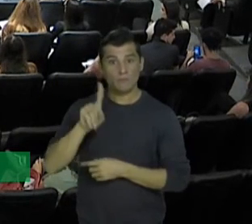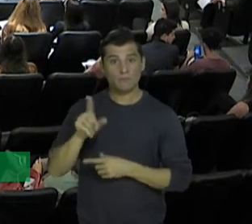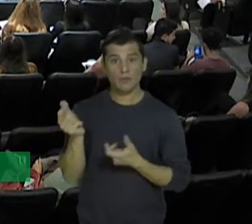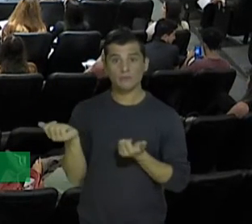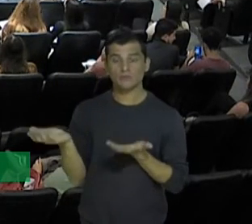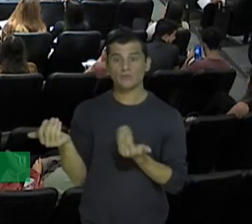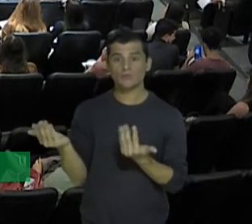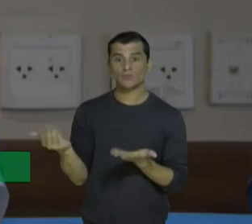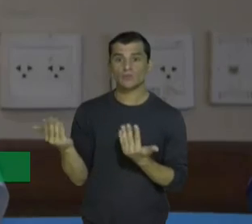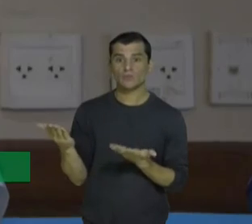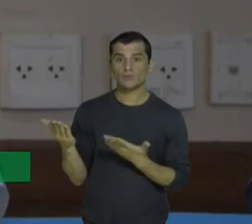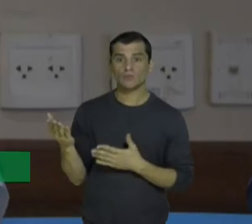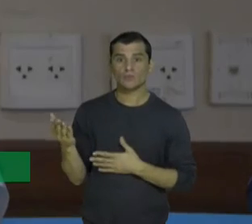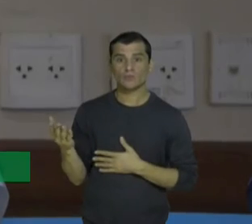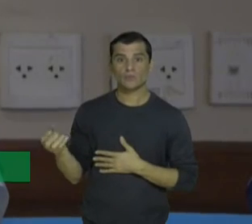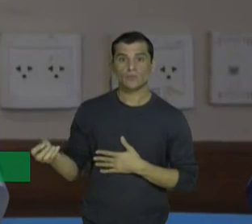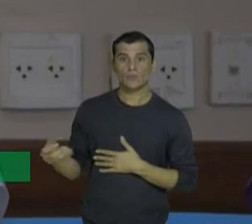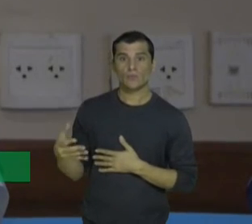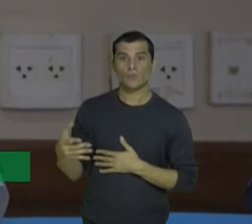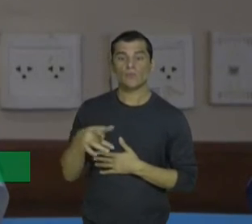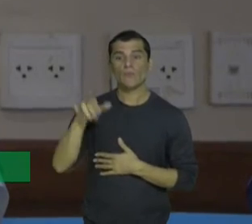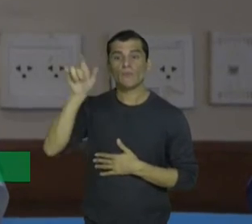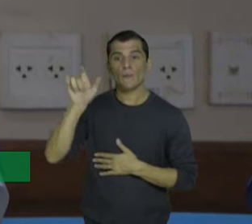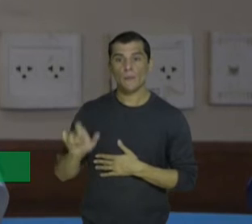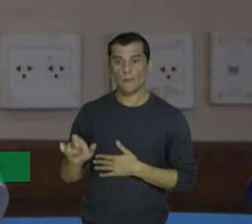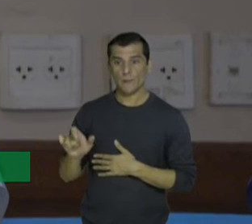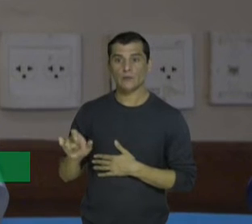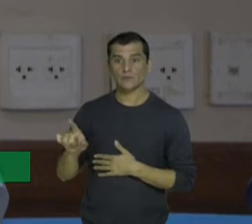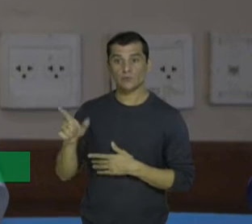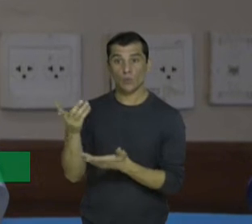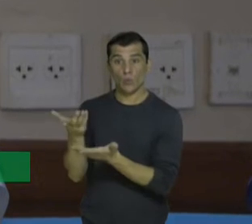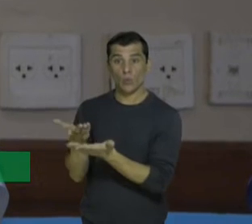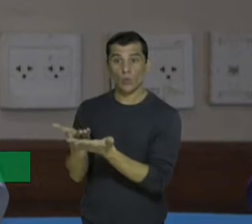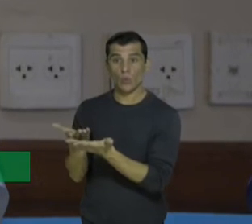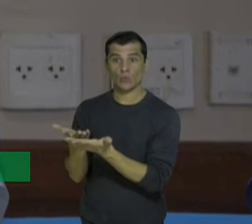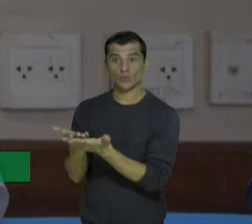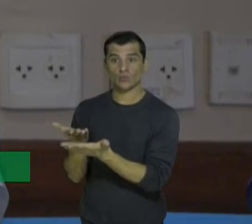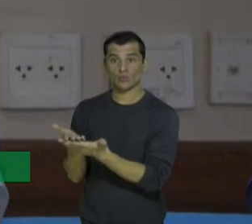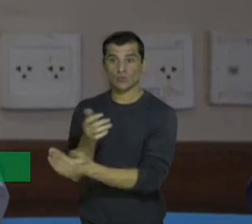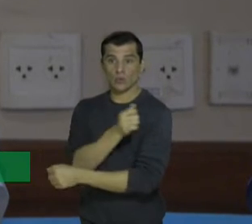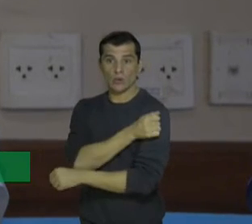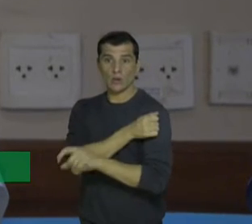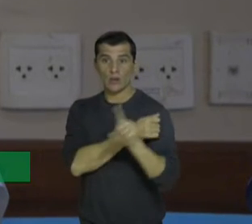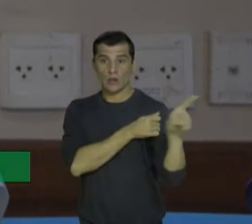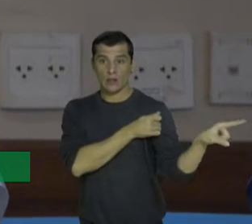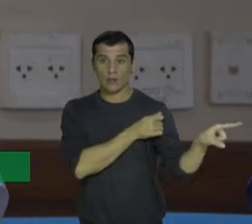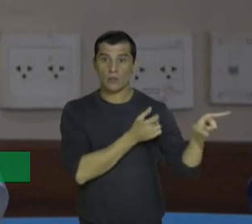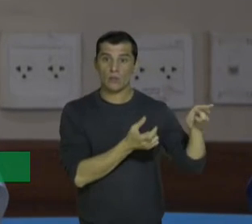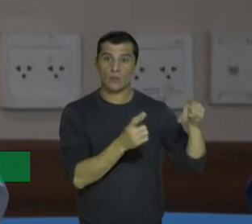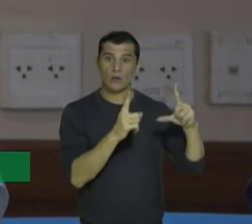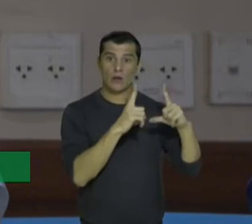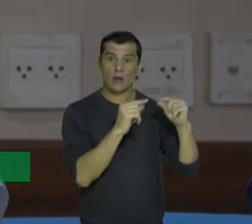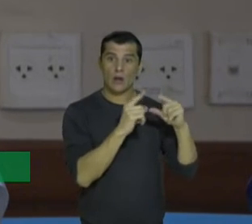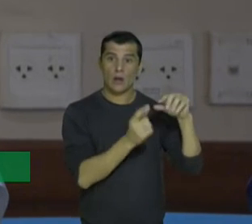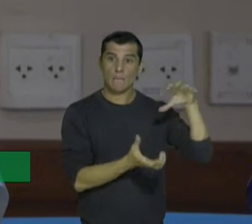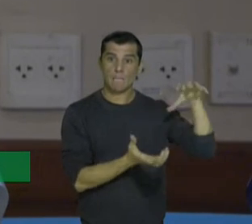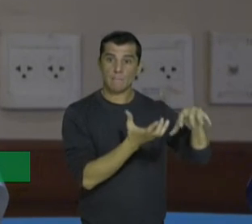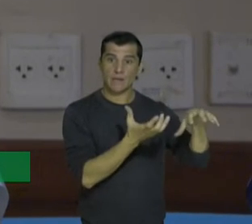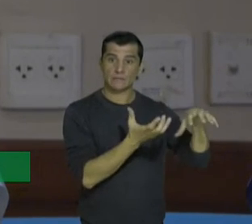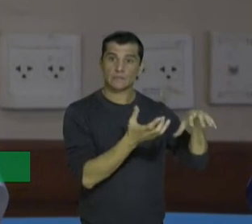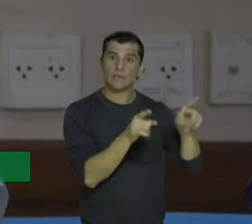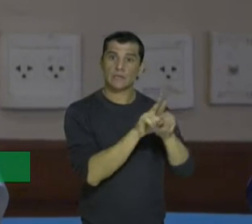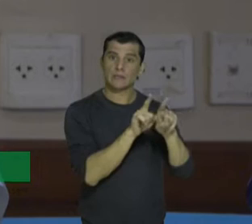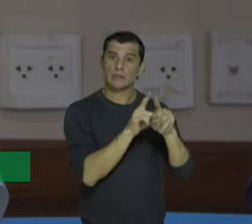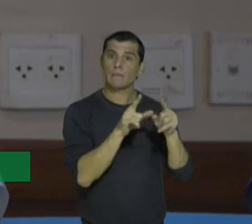promissor falou no Salmo em Brasília na embaixada em qualquer outro lugar ele é